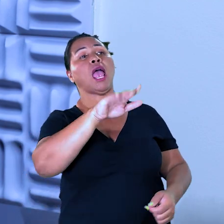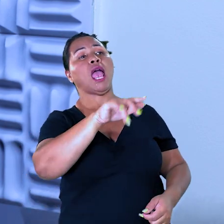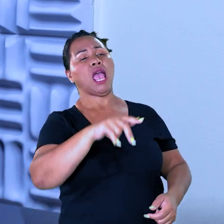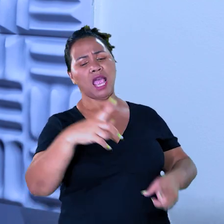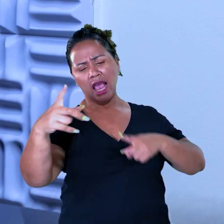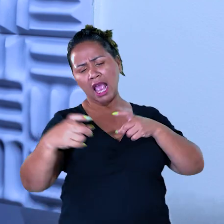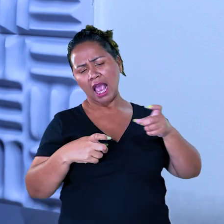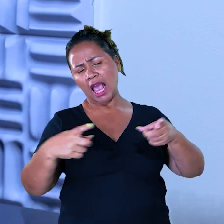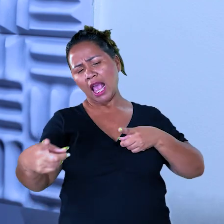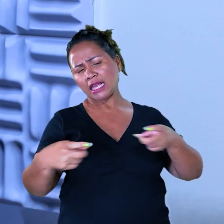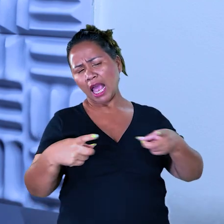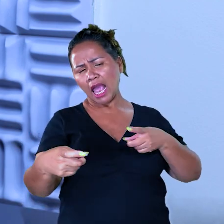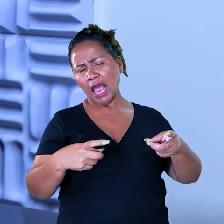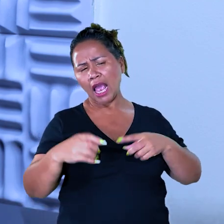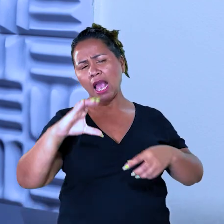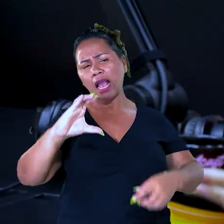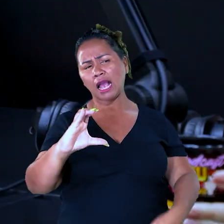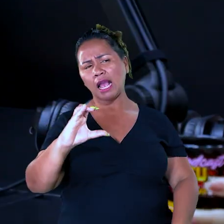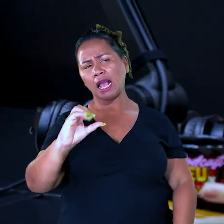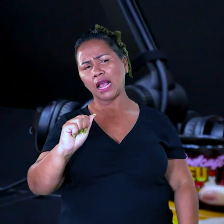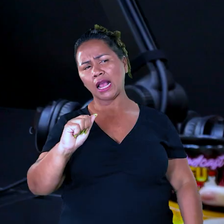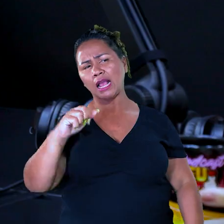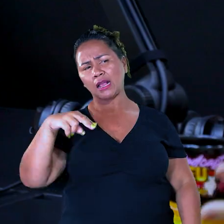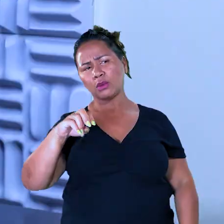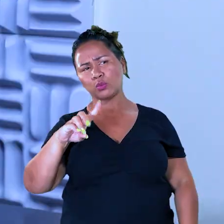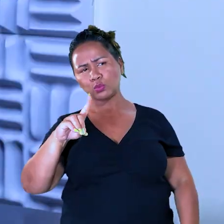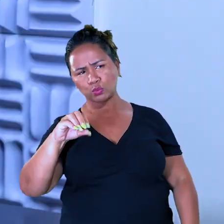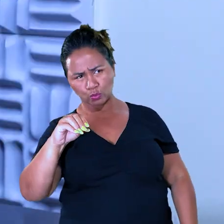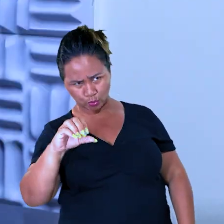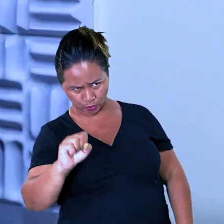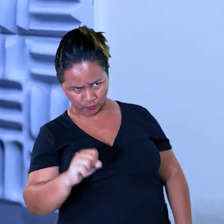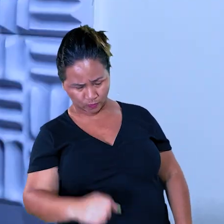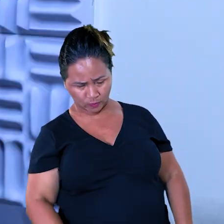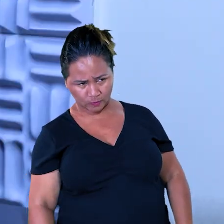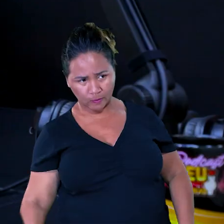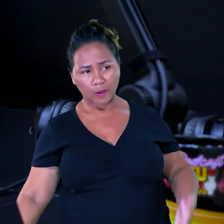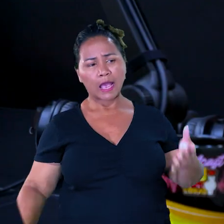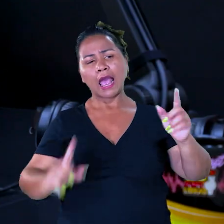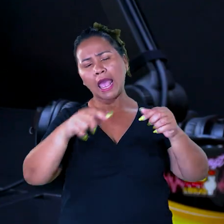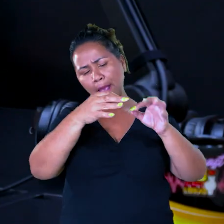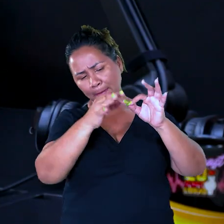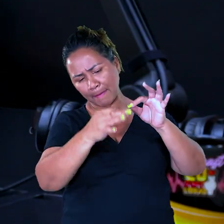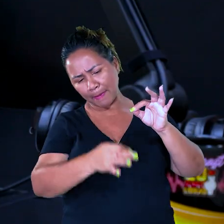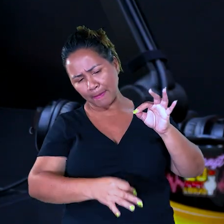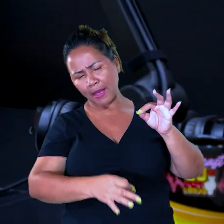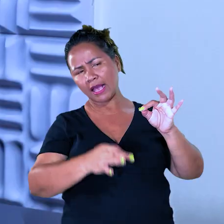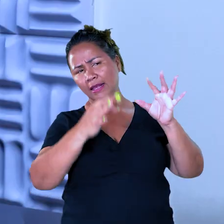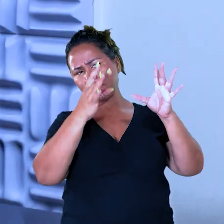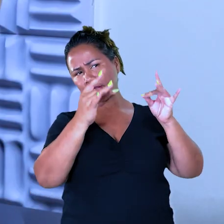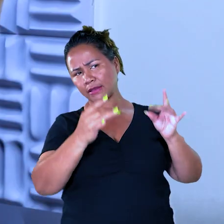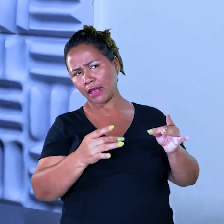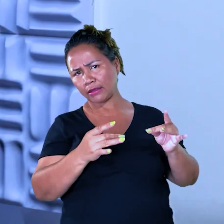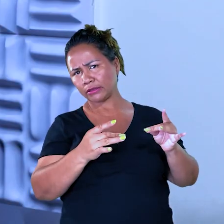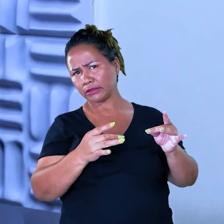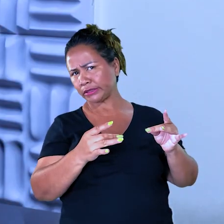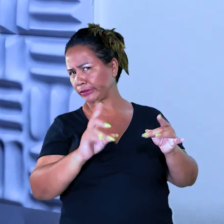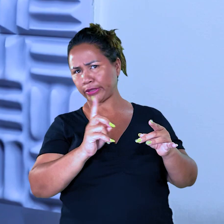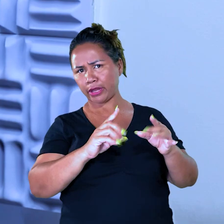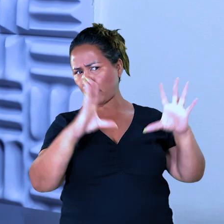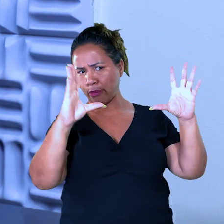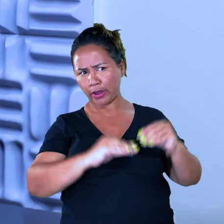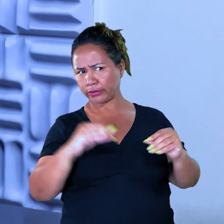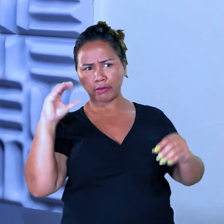trabalho, cada um tem que fazer a apresentação oral. Primeiro, oral. Eu já... Com licença? Né? Aí,